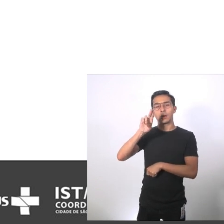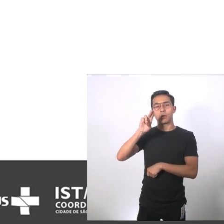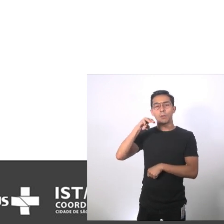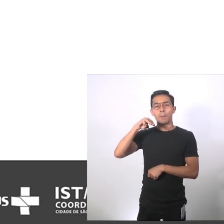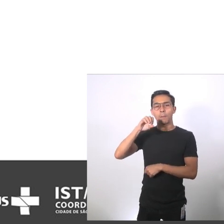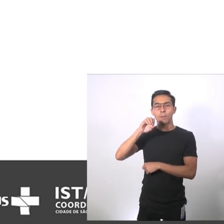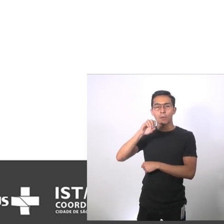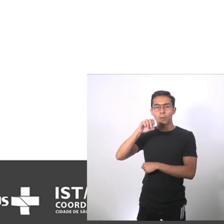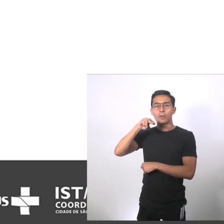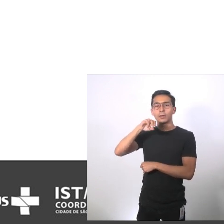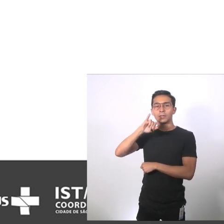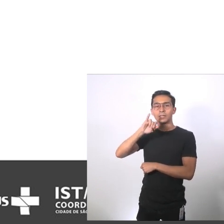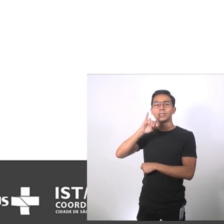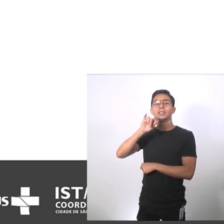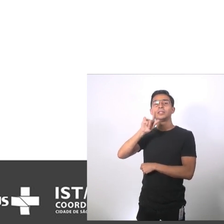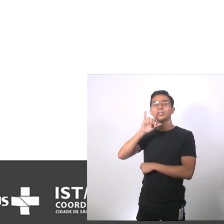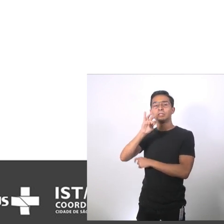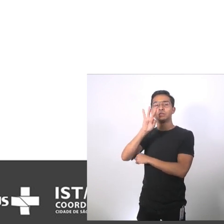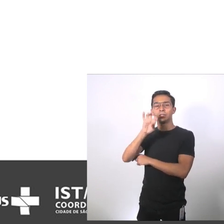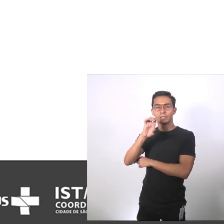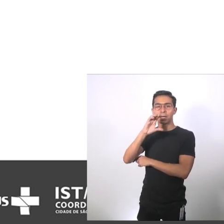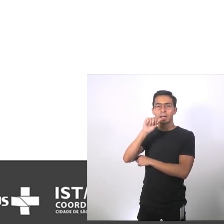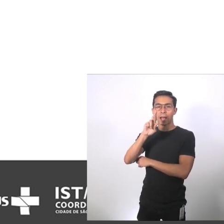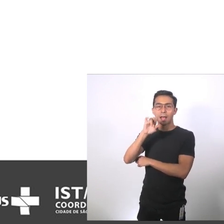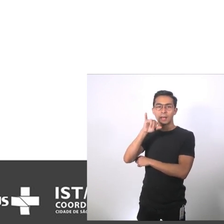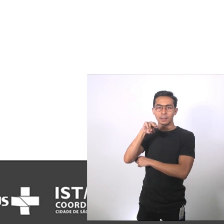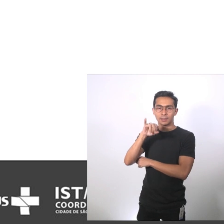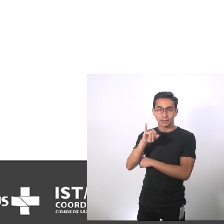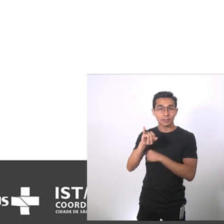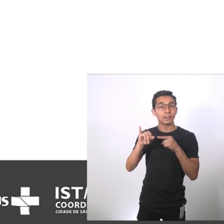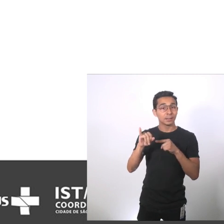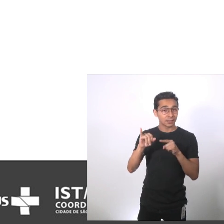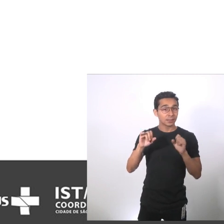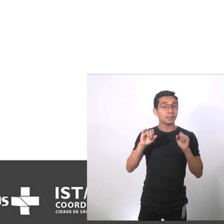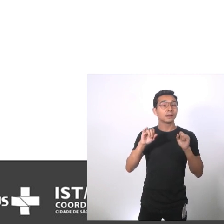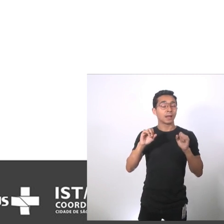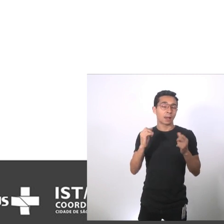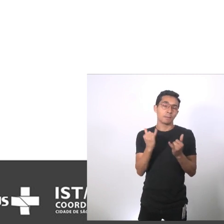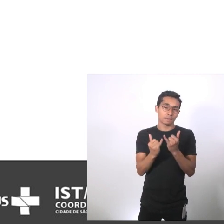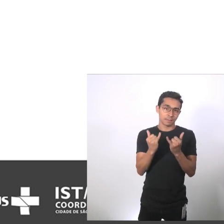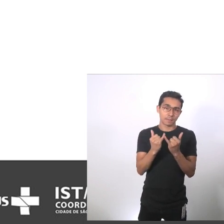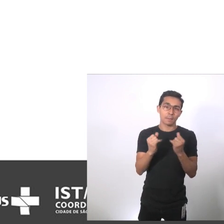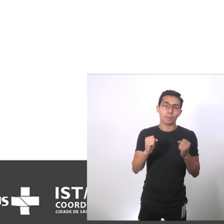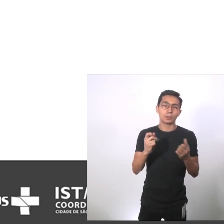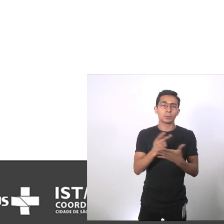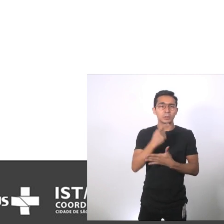pneumonite intersticial. Ele pode levar um quadro de encefalite também,